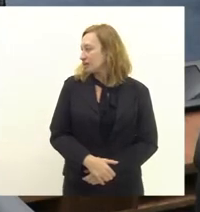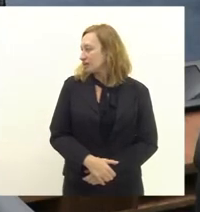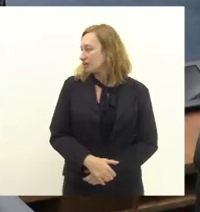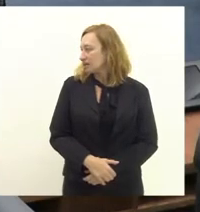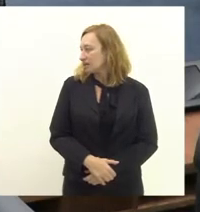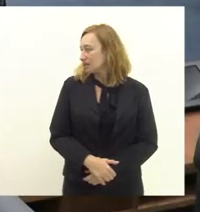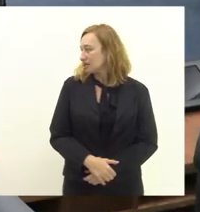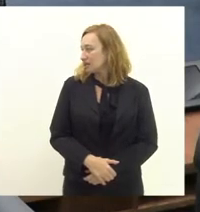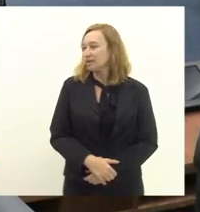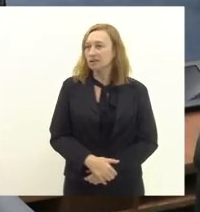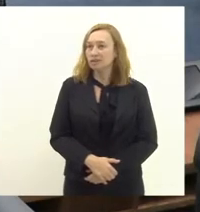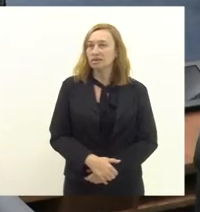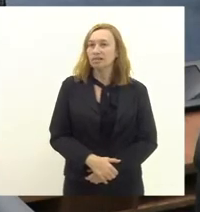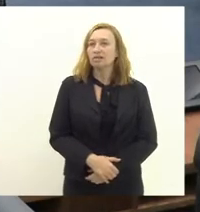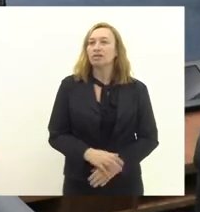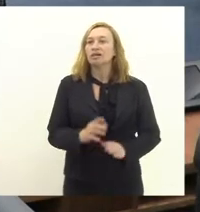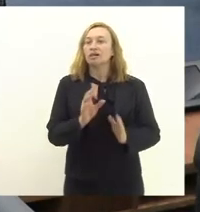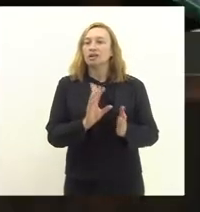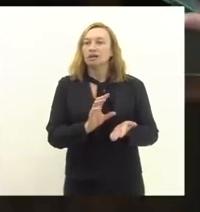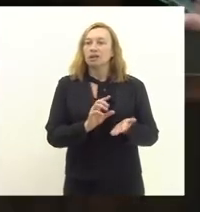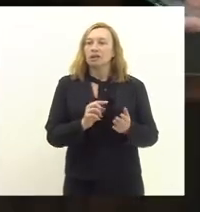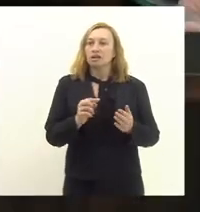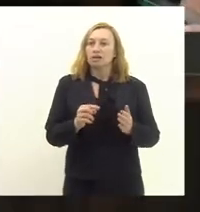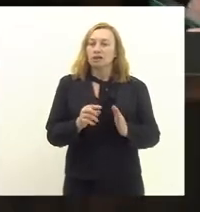incluídos na ordem do dia de acordo com o parágrafo 1º.